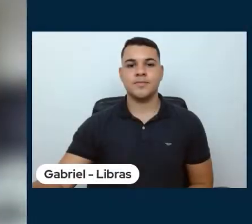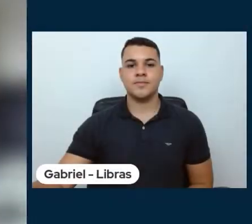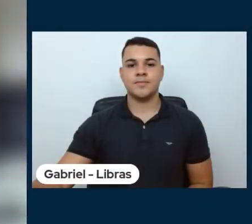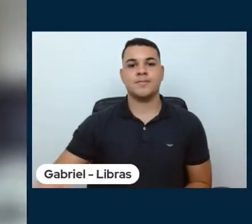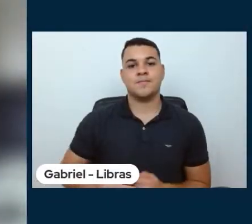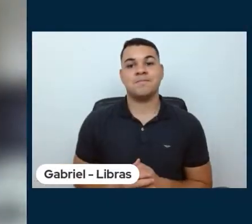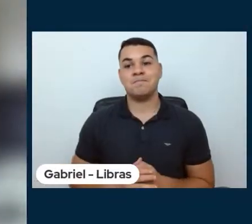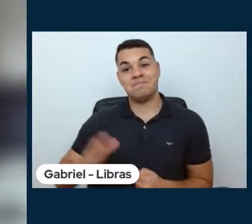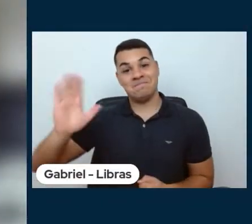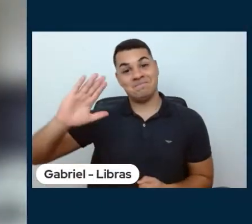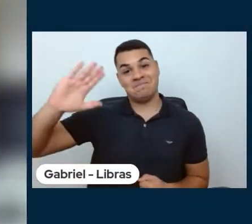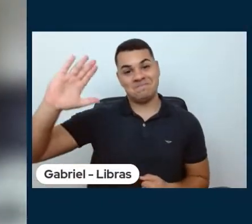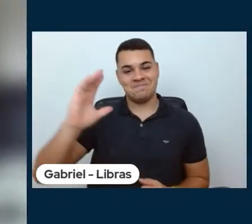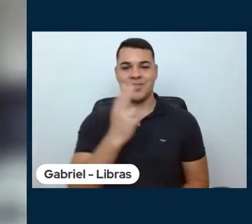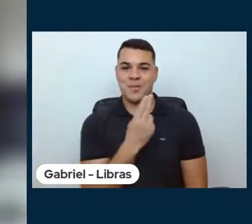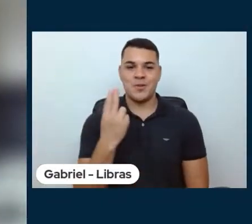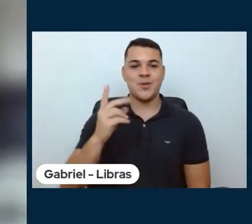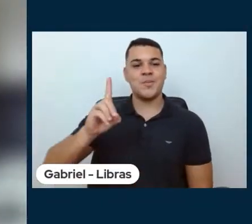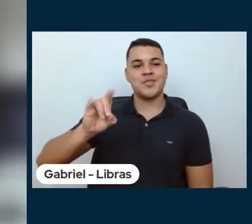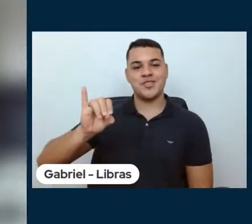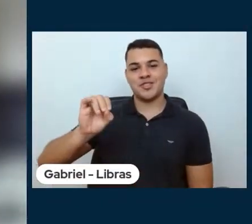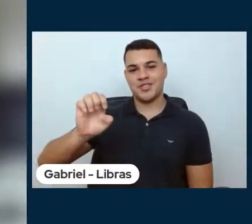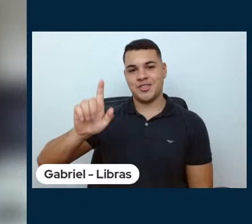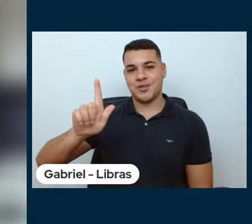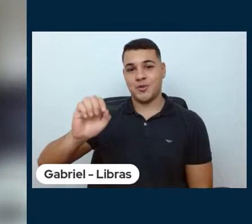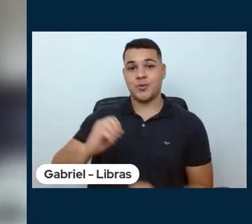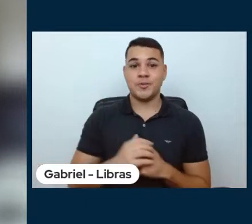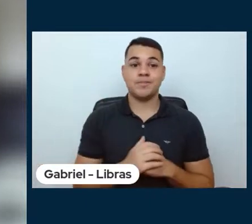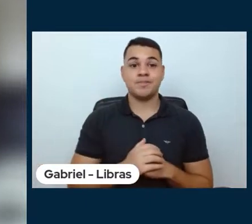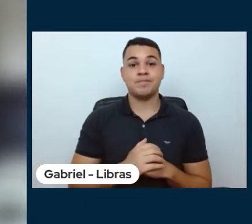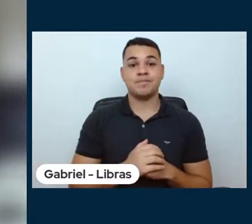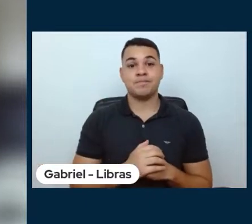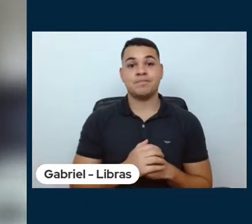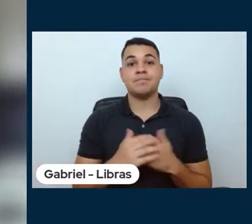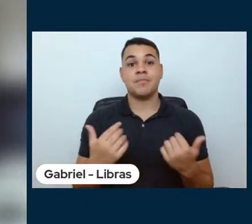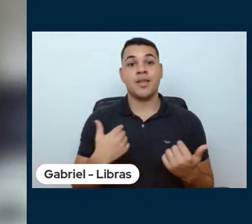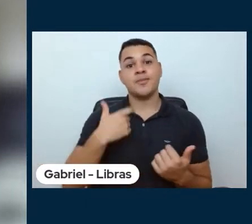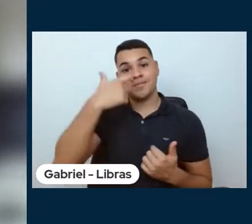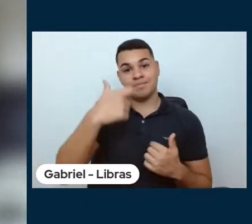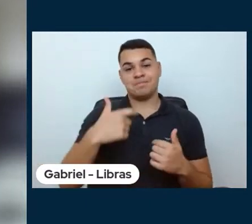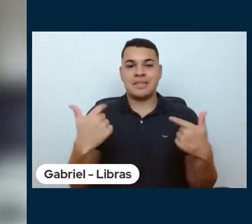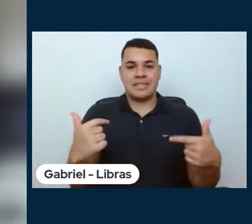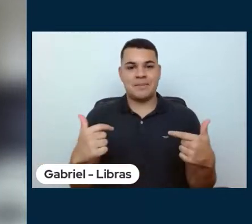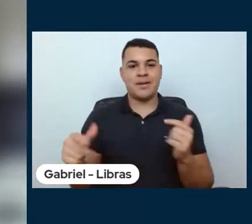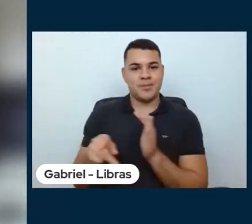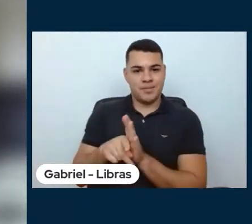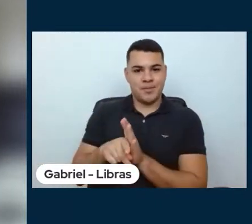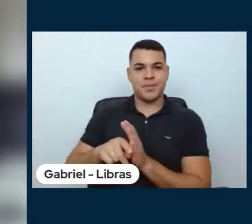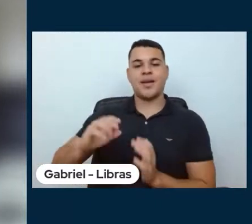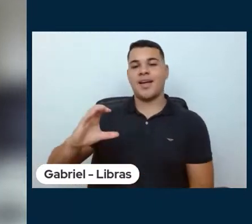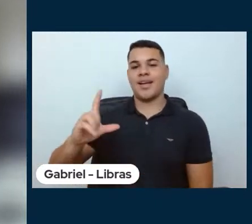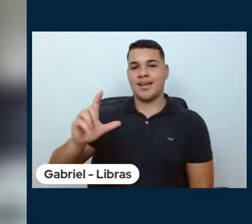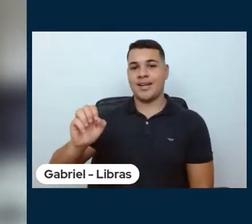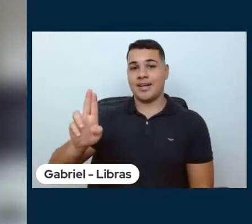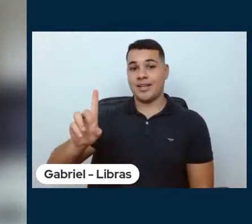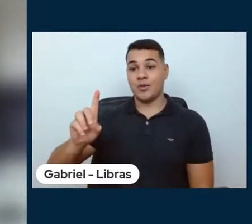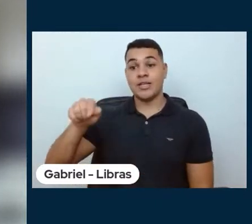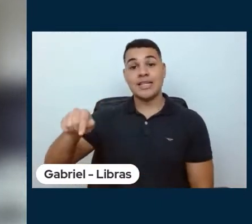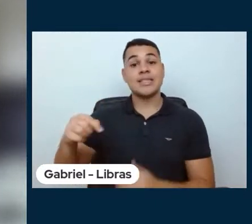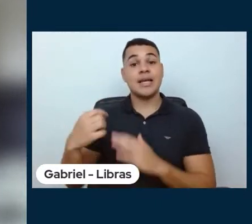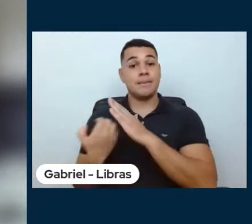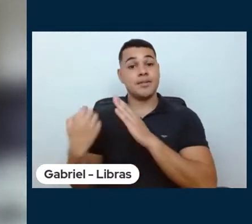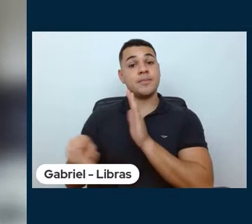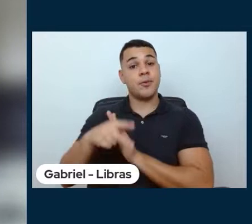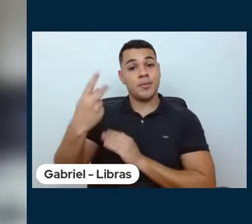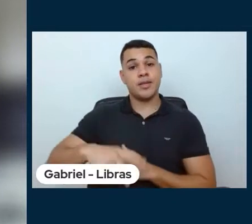Olá pessoal, meu nome é Diego Moreira, sou CTO e co-founder da BCloud, empresa brasileira com foco em soluções